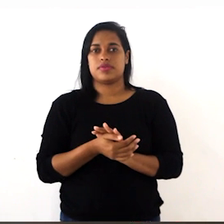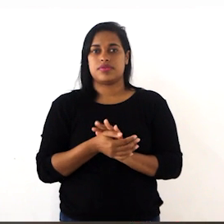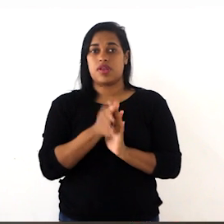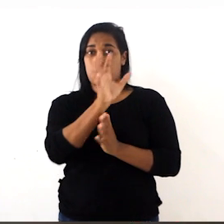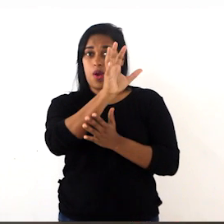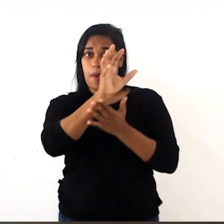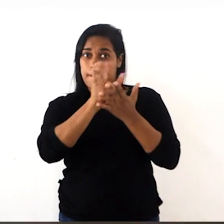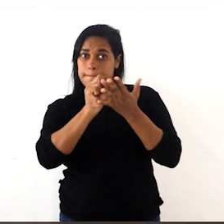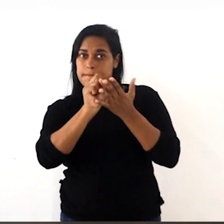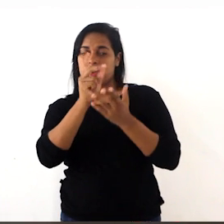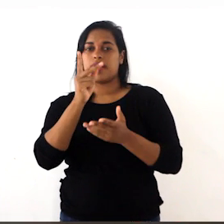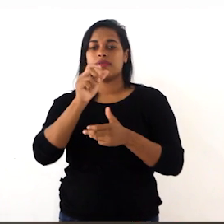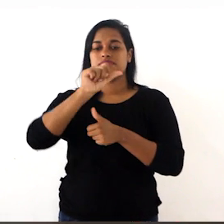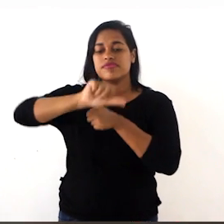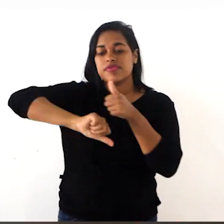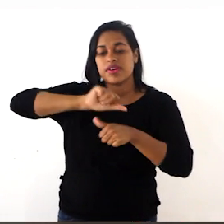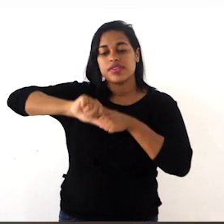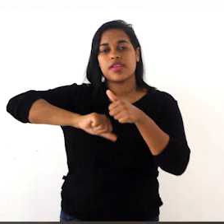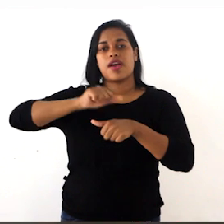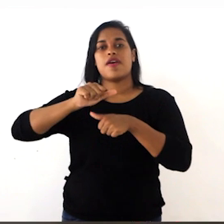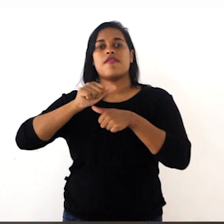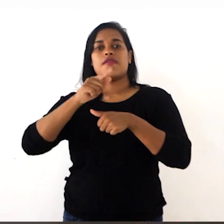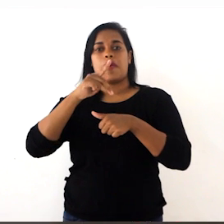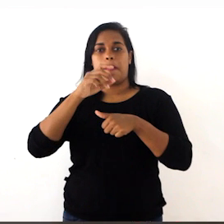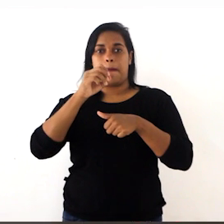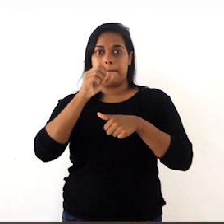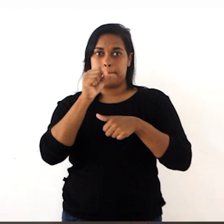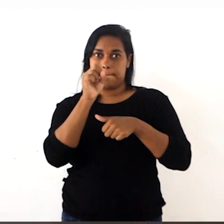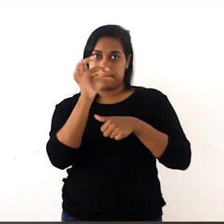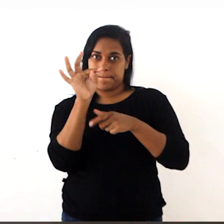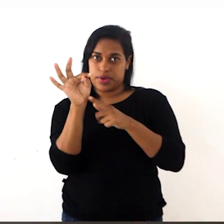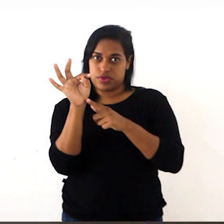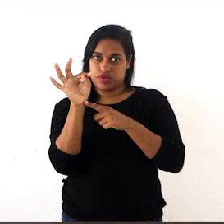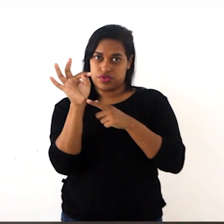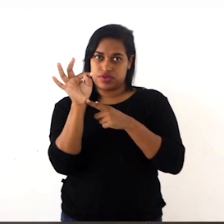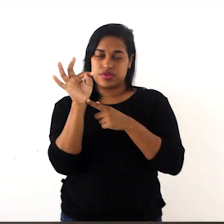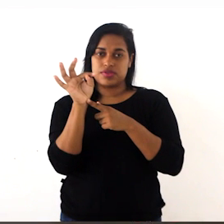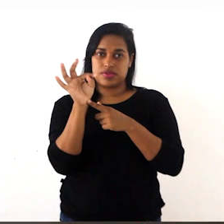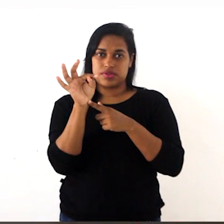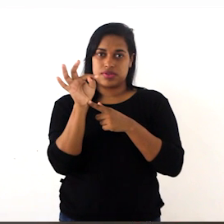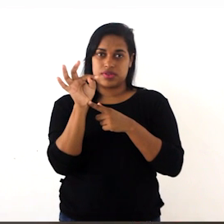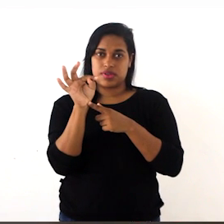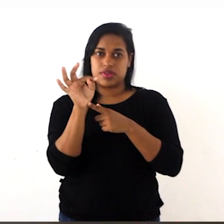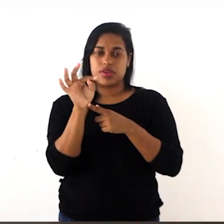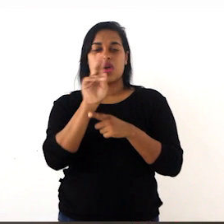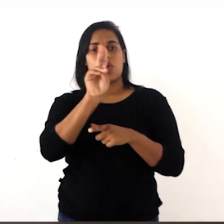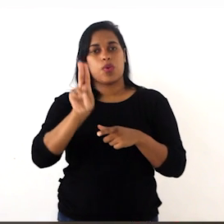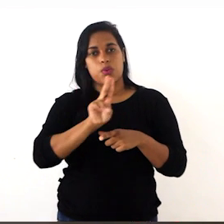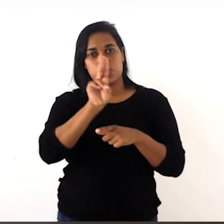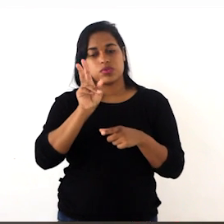nossa variável global post, que ela é um array, por isso que a gente usa colchetes.